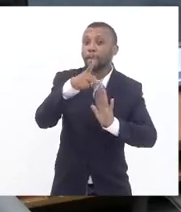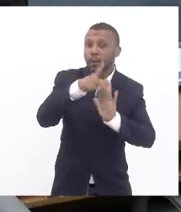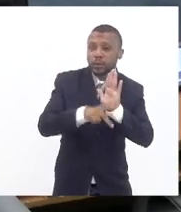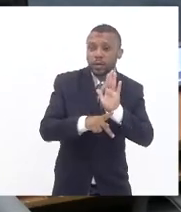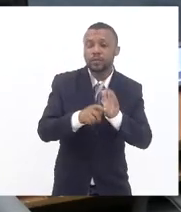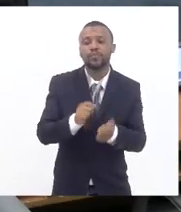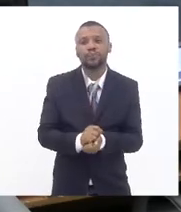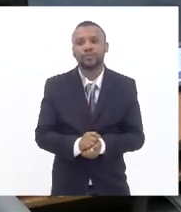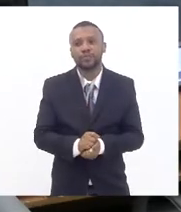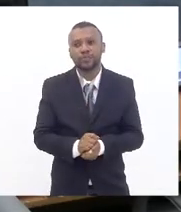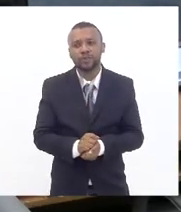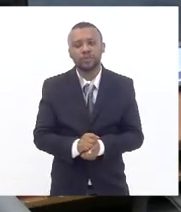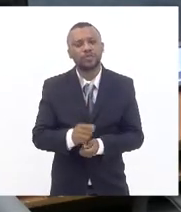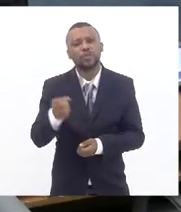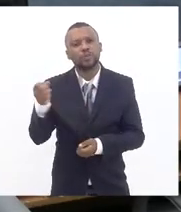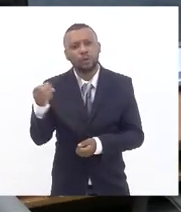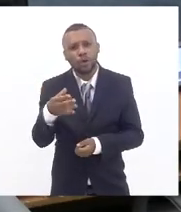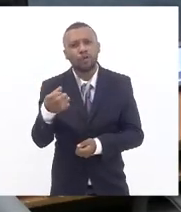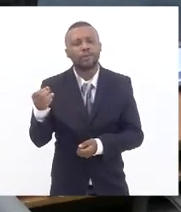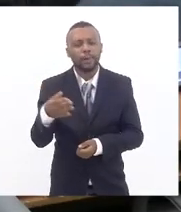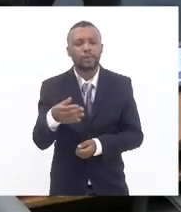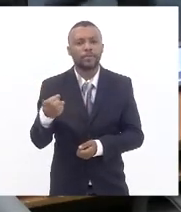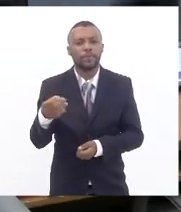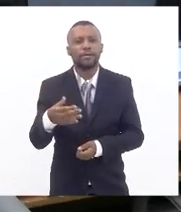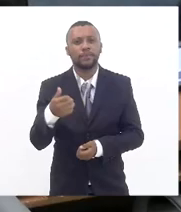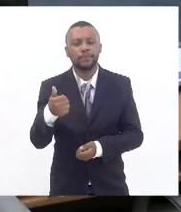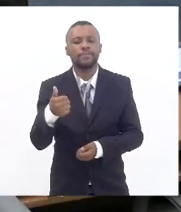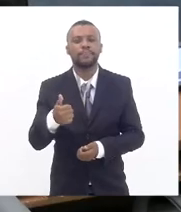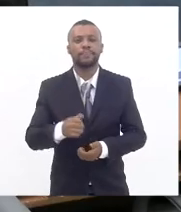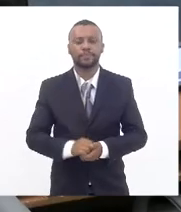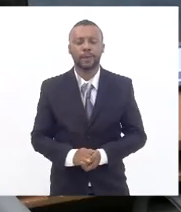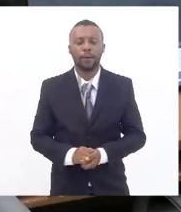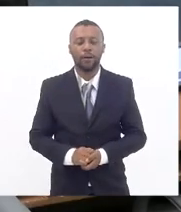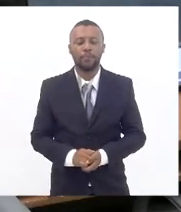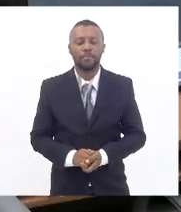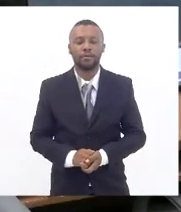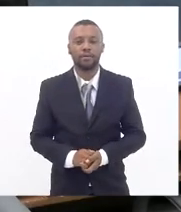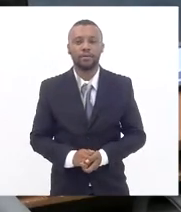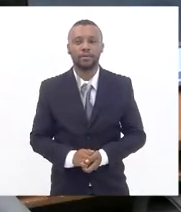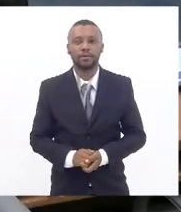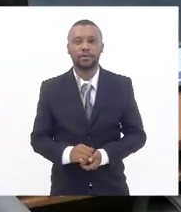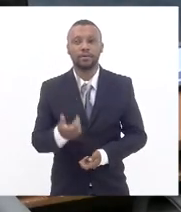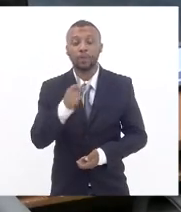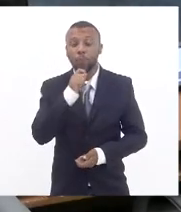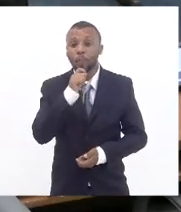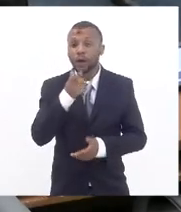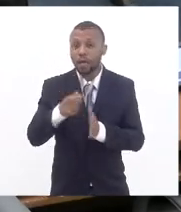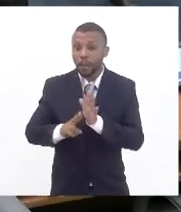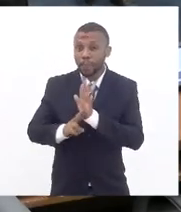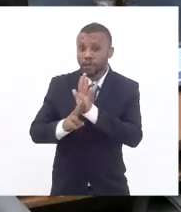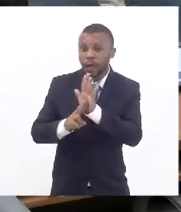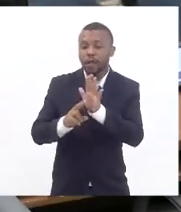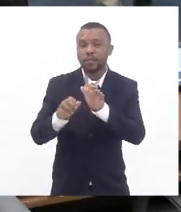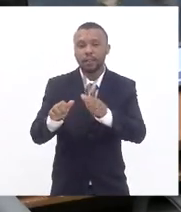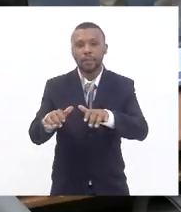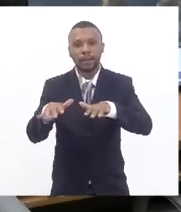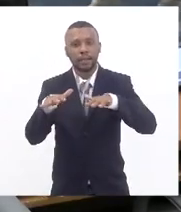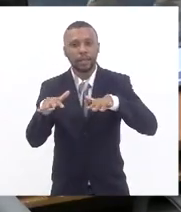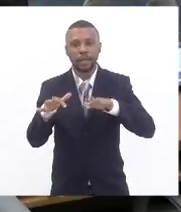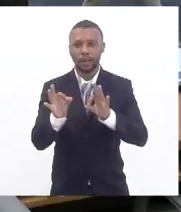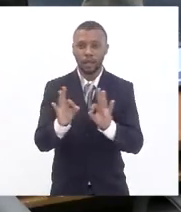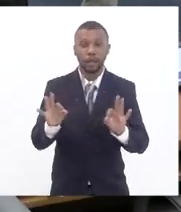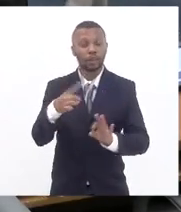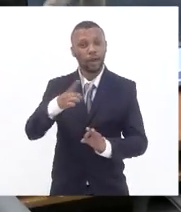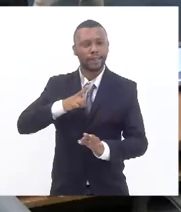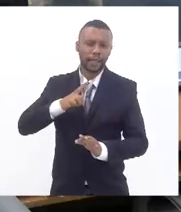Daniel? Presidente, que novo. Desculpa, primeiro que eu sou líder do Podemos. Do Alexandre, o novo desculpa. Não tem mais representatividade nesse desculpa. Parlamento. Eu já aliás, ainda